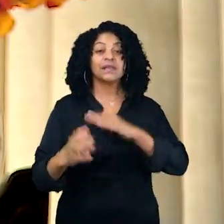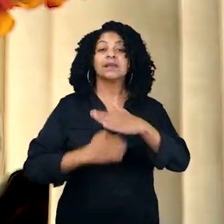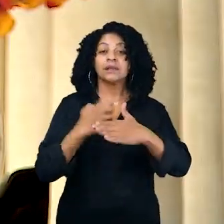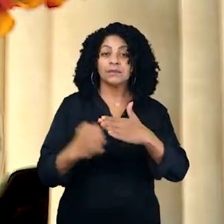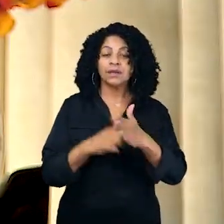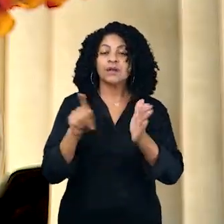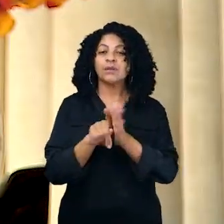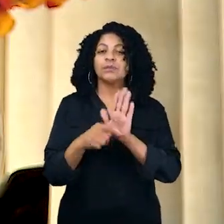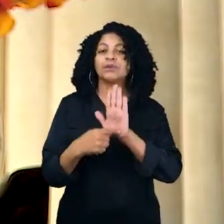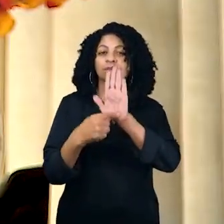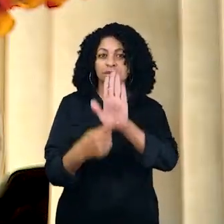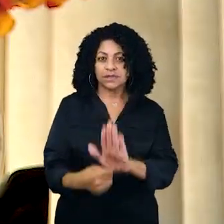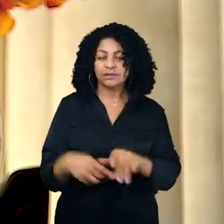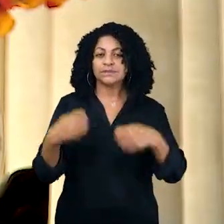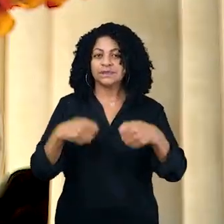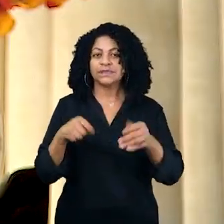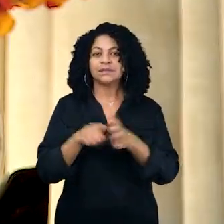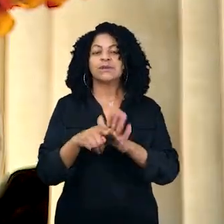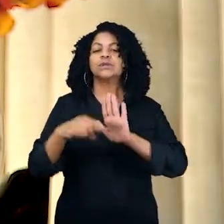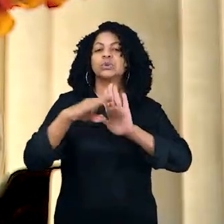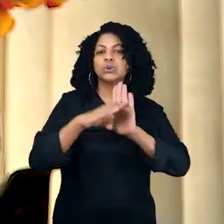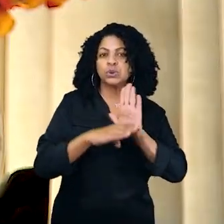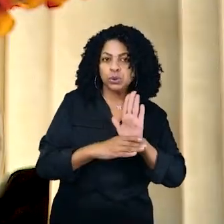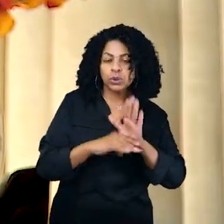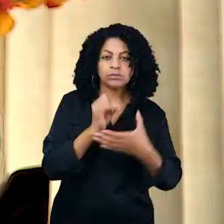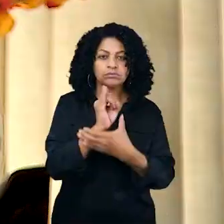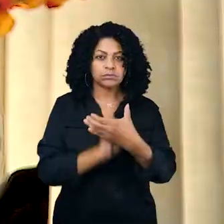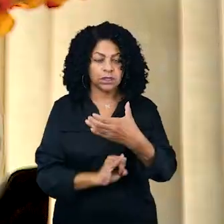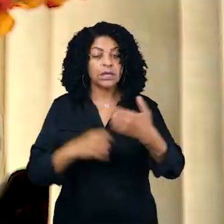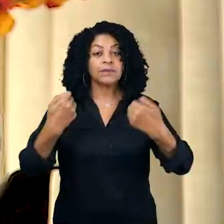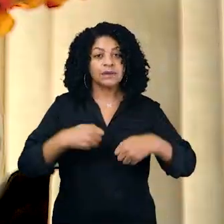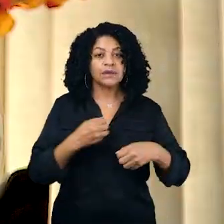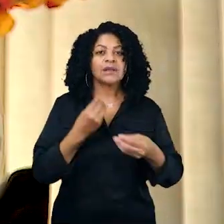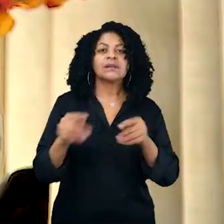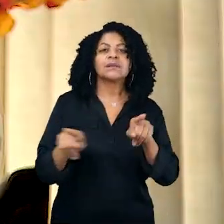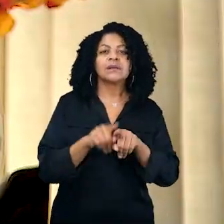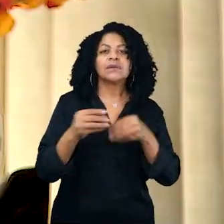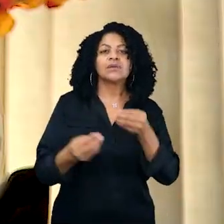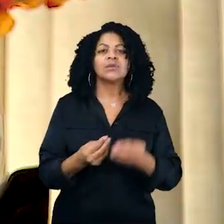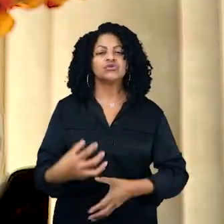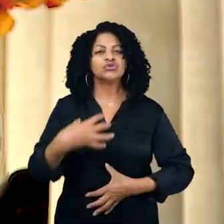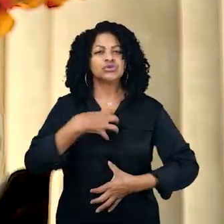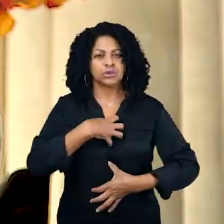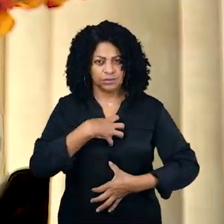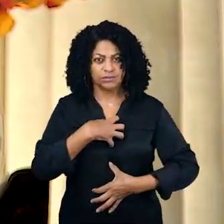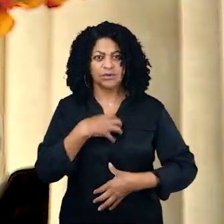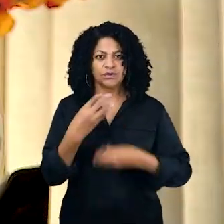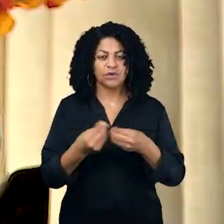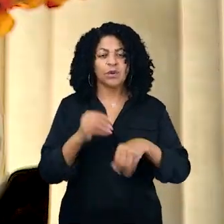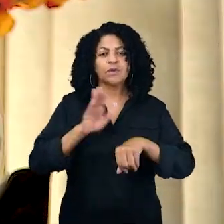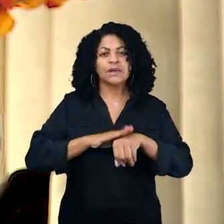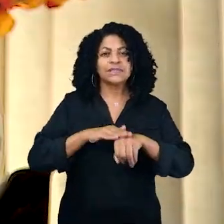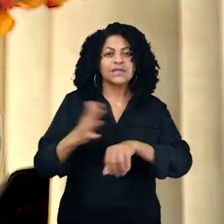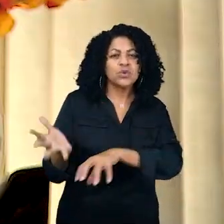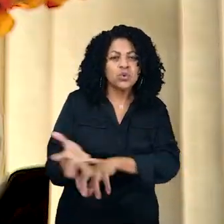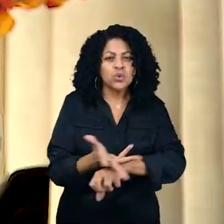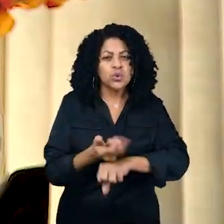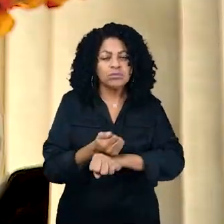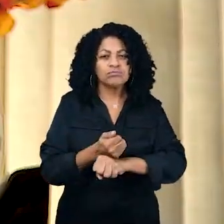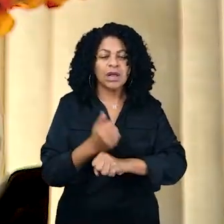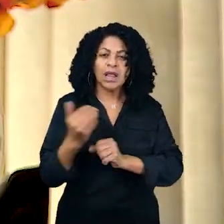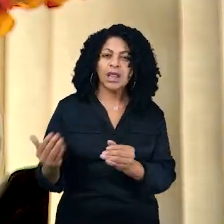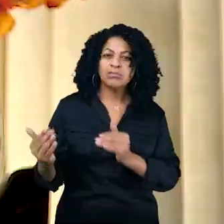Uma empresa que tem o que apresentar em termos de política interna, certamente ela forma elementos de convencimento